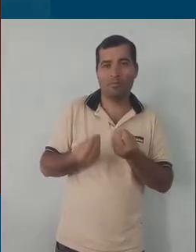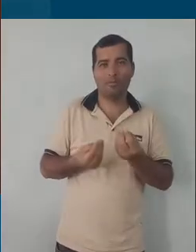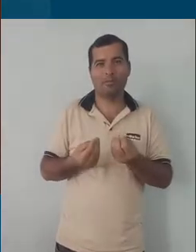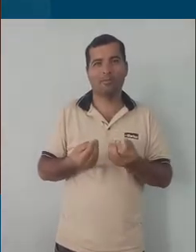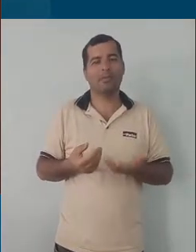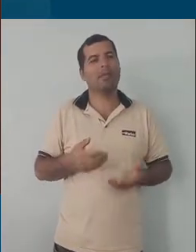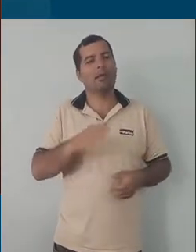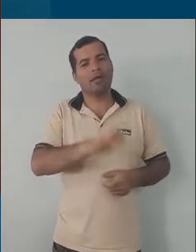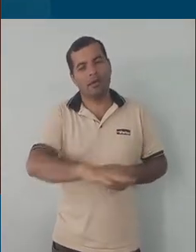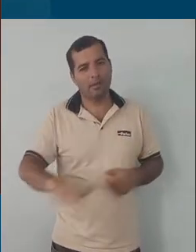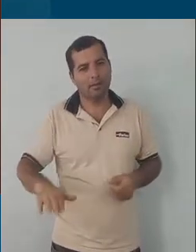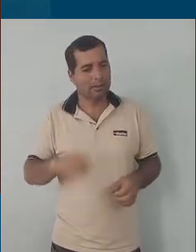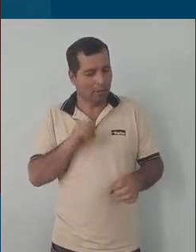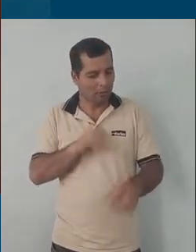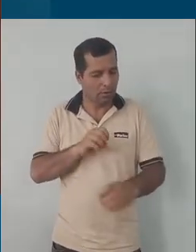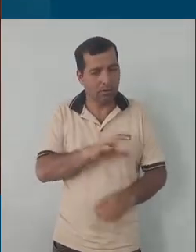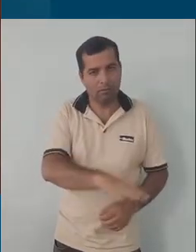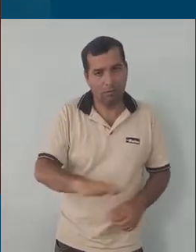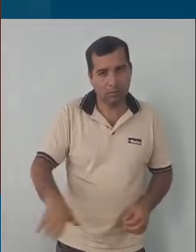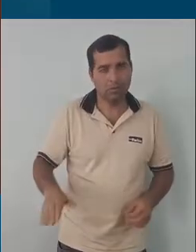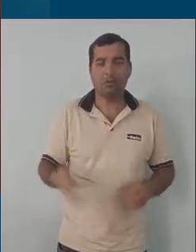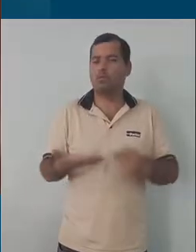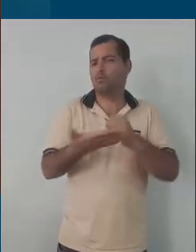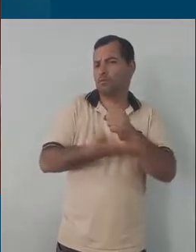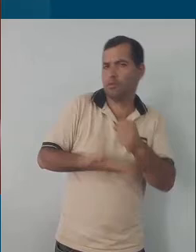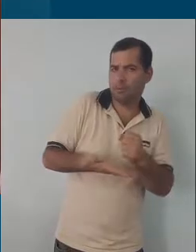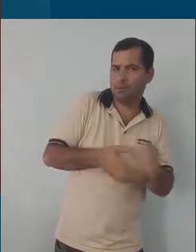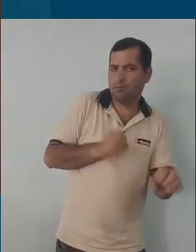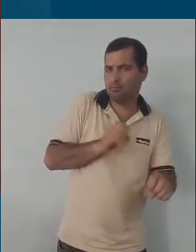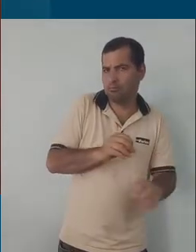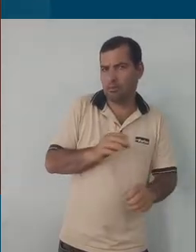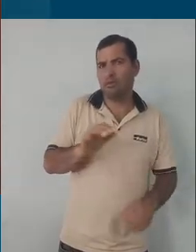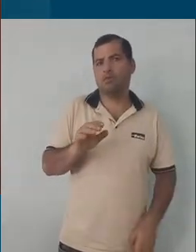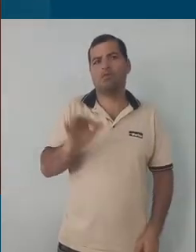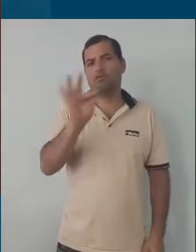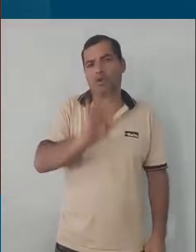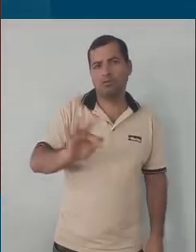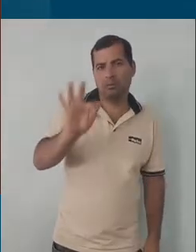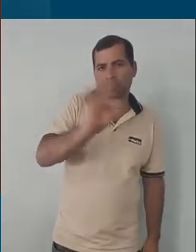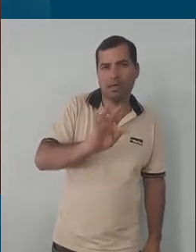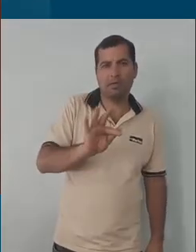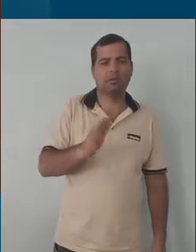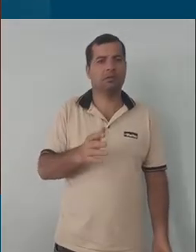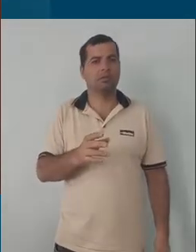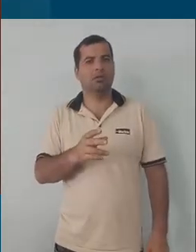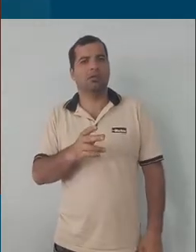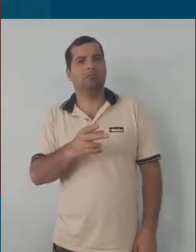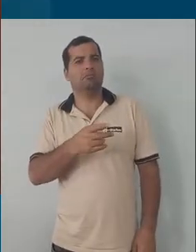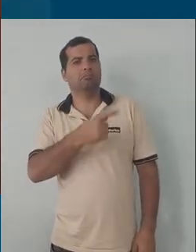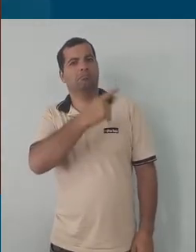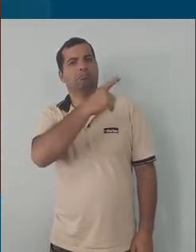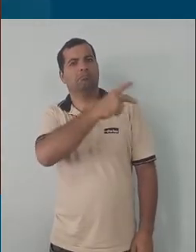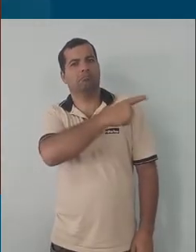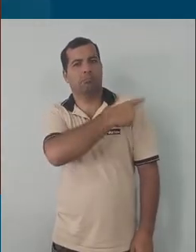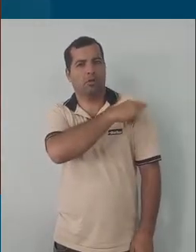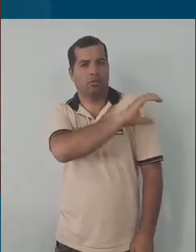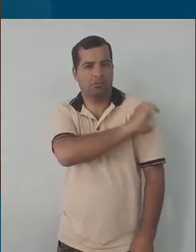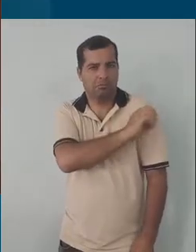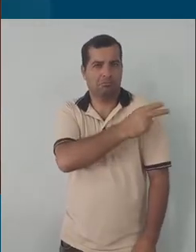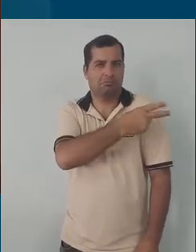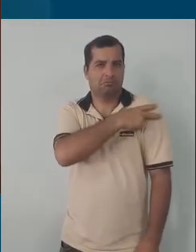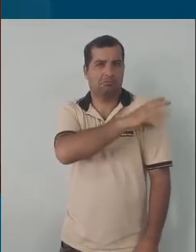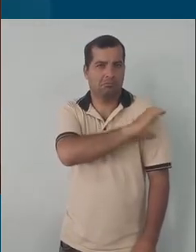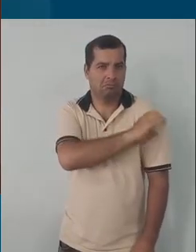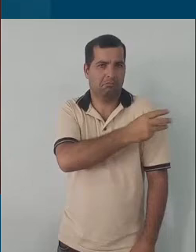da educação infantil, no ensino fundamental, na universidade, no ensino médio? A palavra mágica é